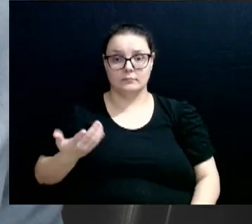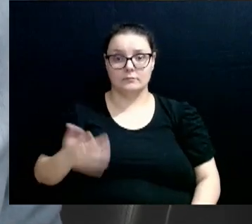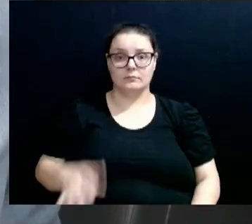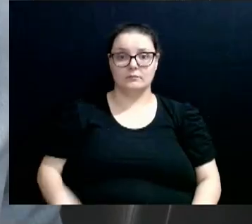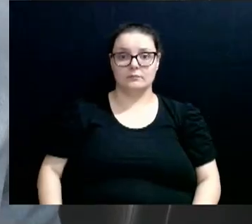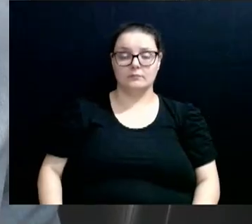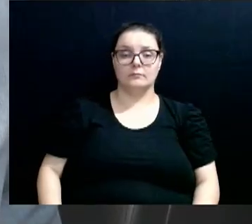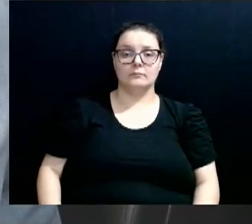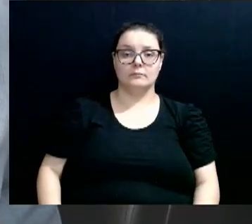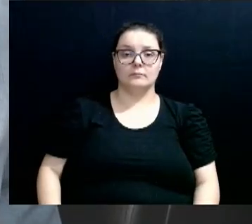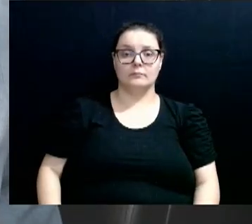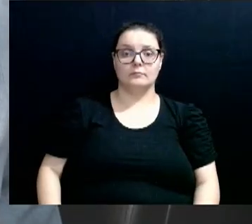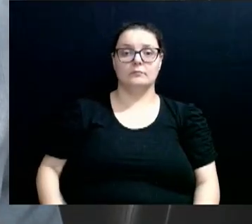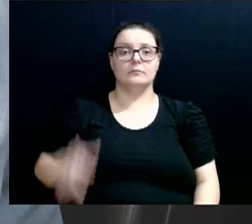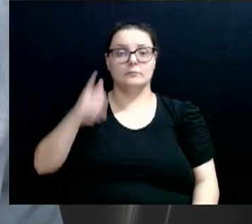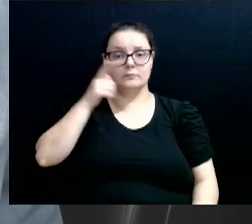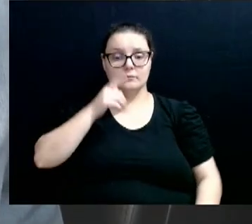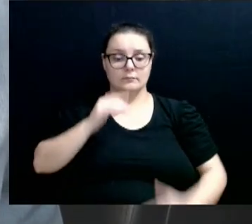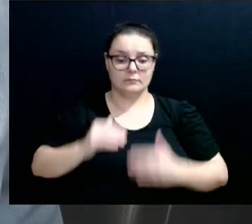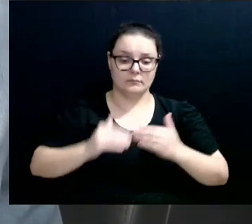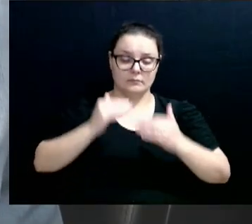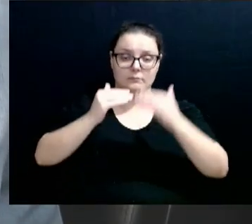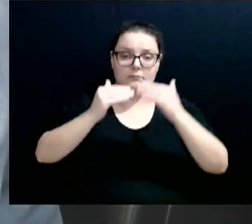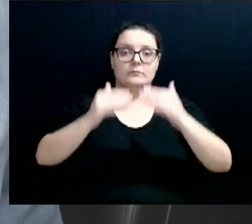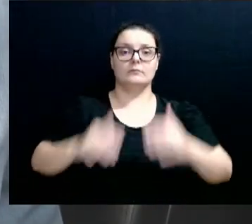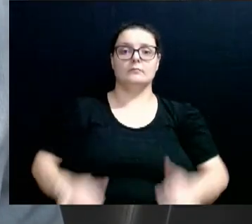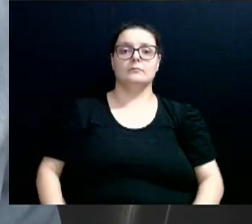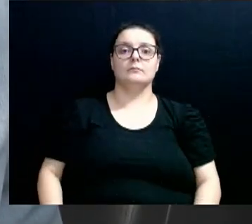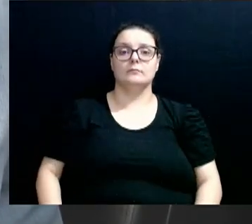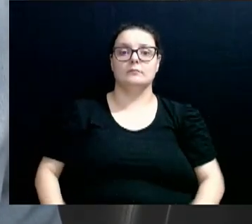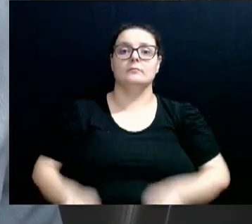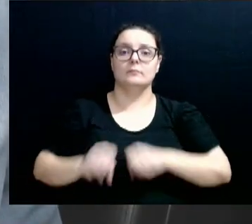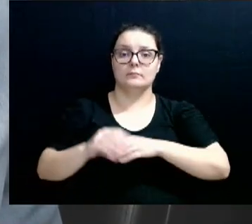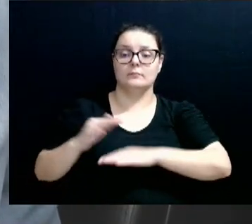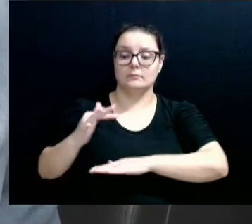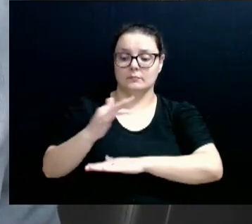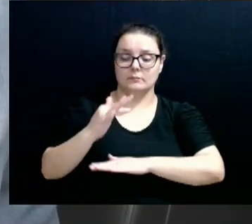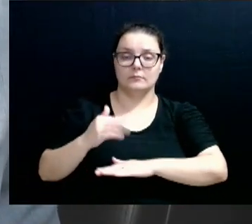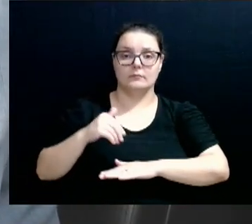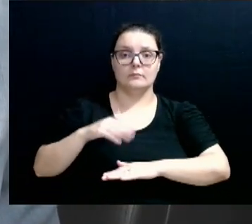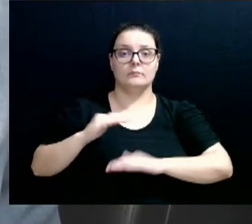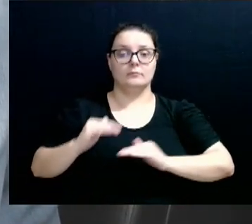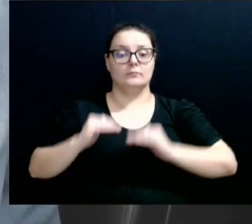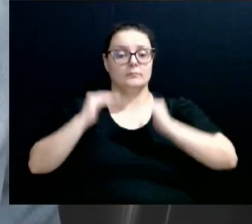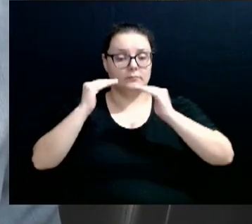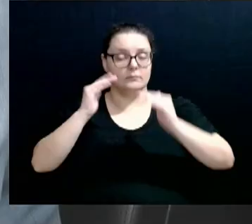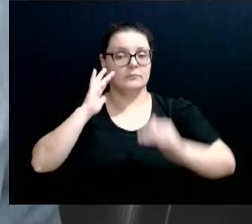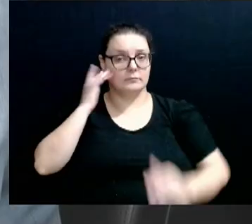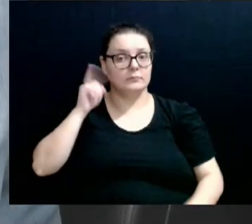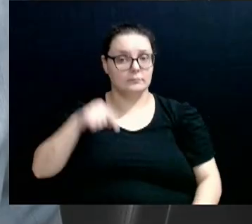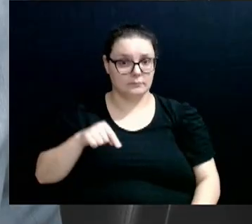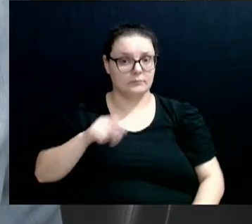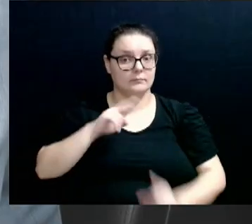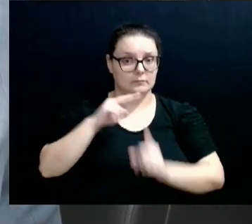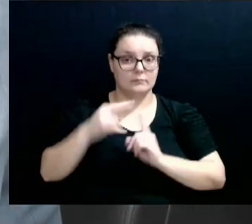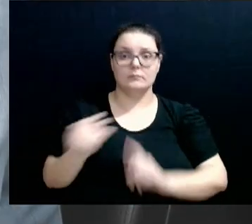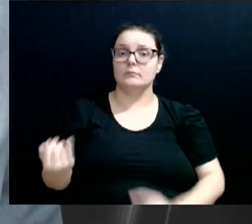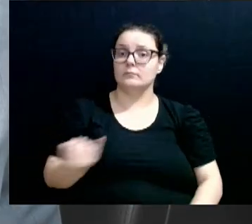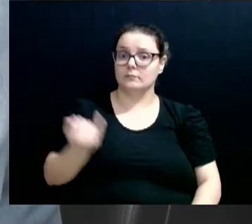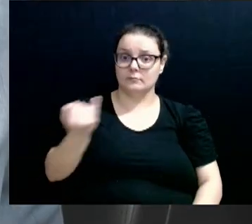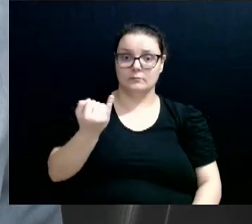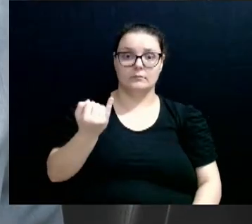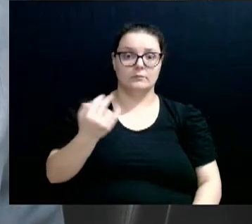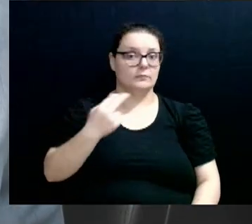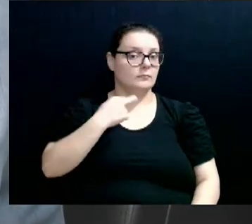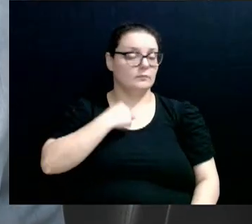consiga alcançar uma educação formal mais elevada. Eu acho que esse é um aspecto muito importante que a gente não pode perder de